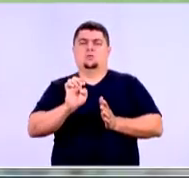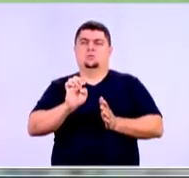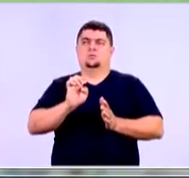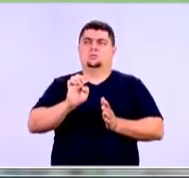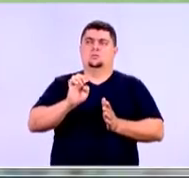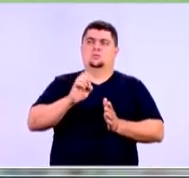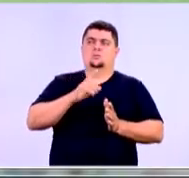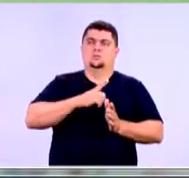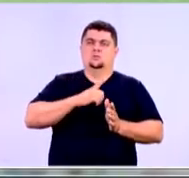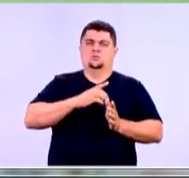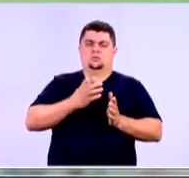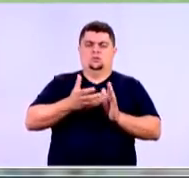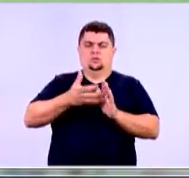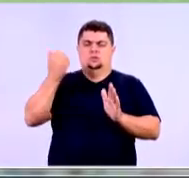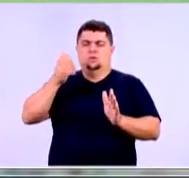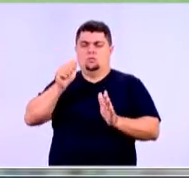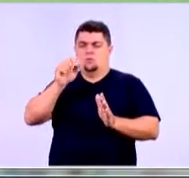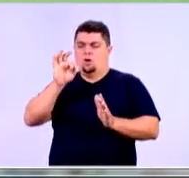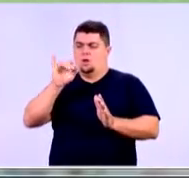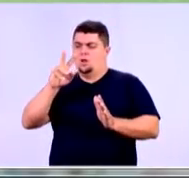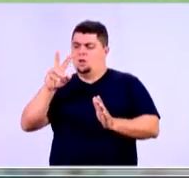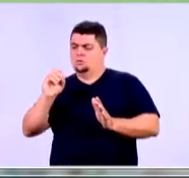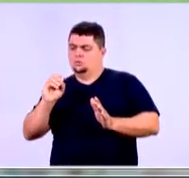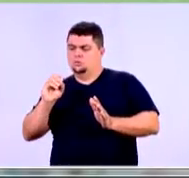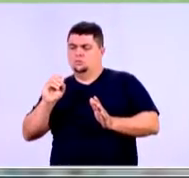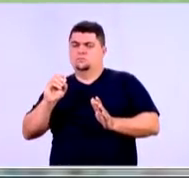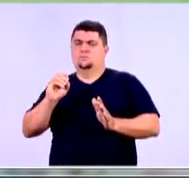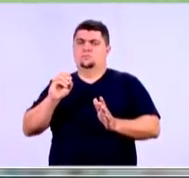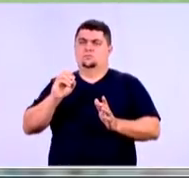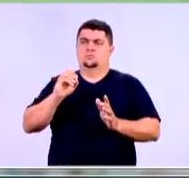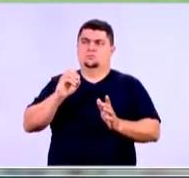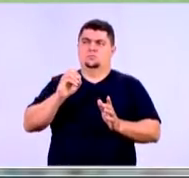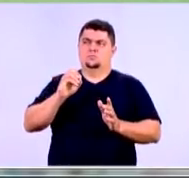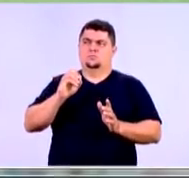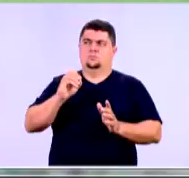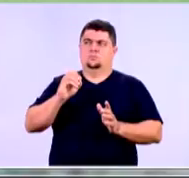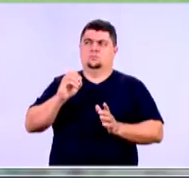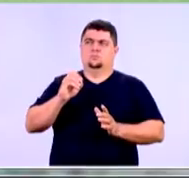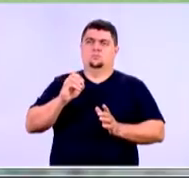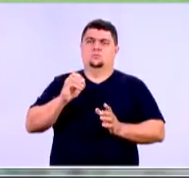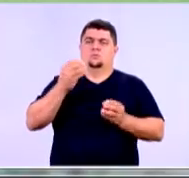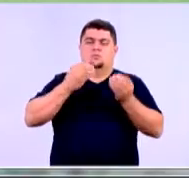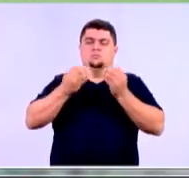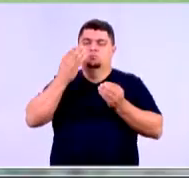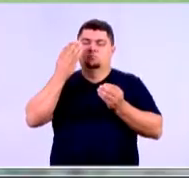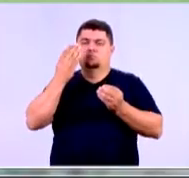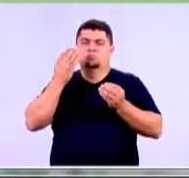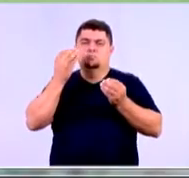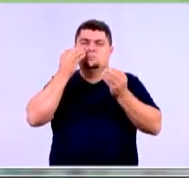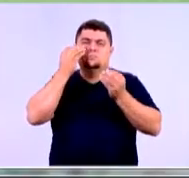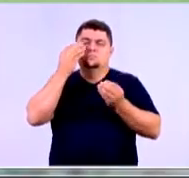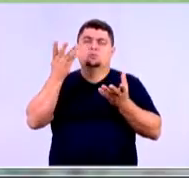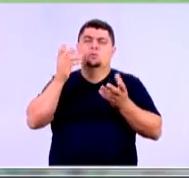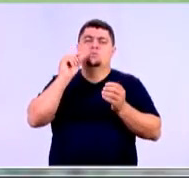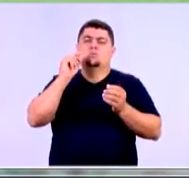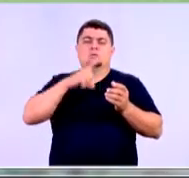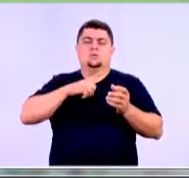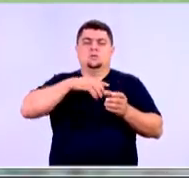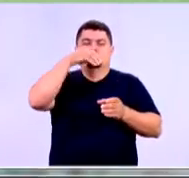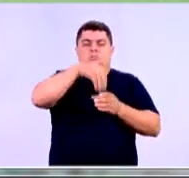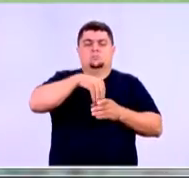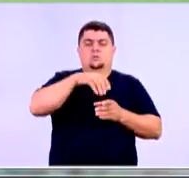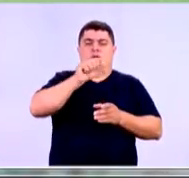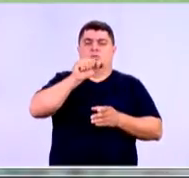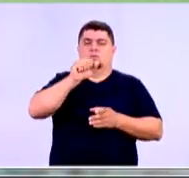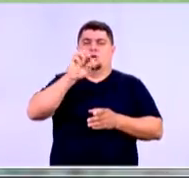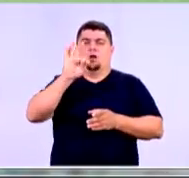do ativo circulante? No ativo circulante, vamos dar uma analisada? O que está dentro do ativo circulante e o